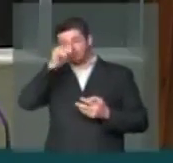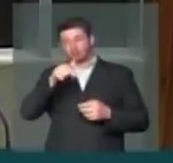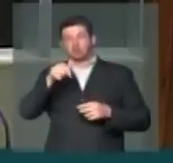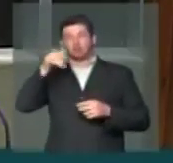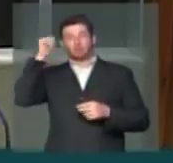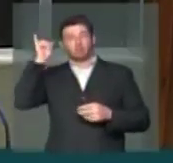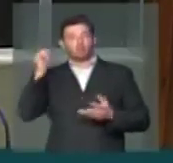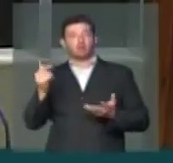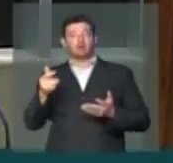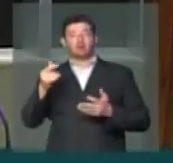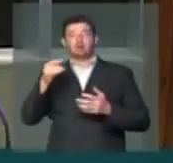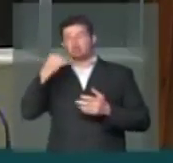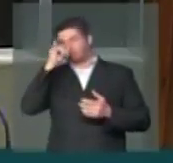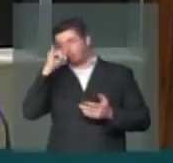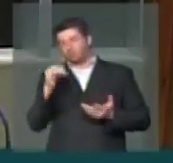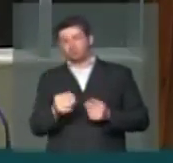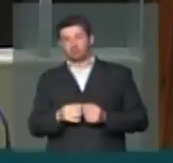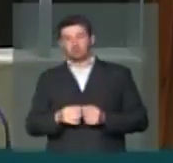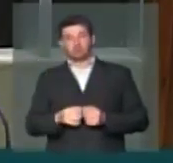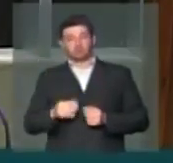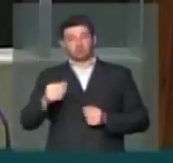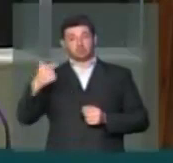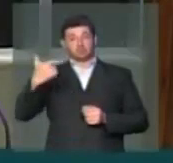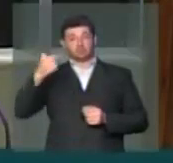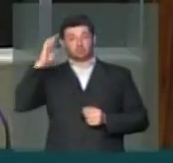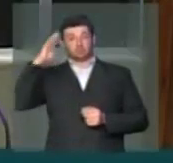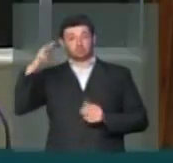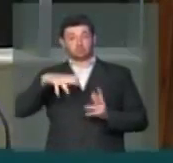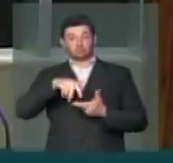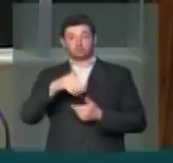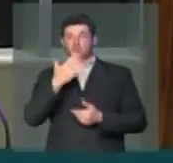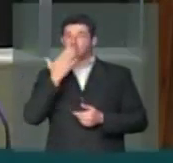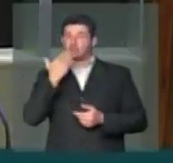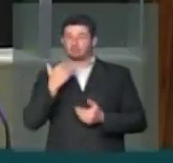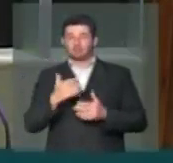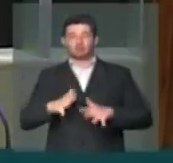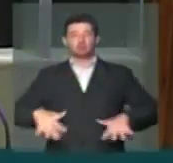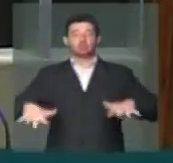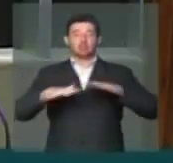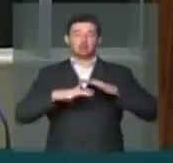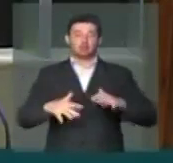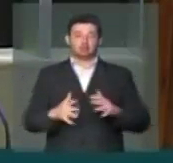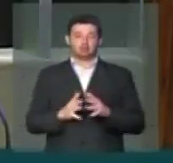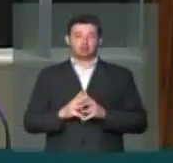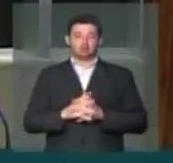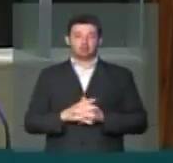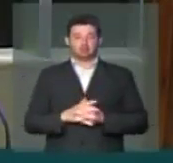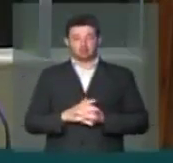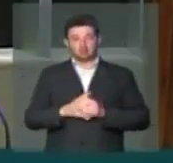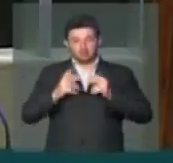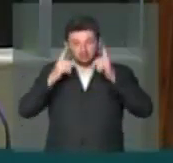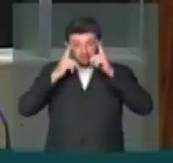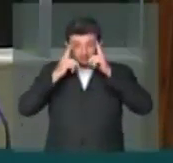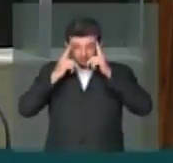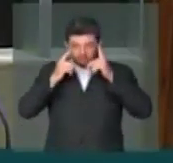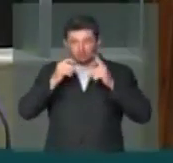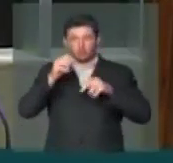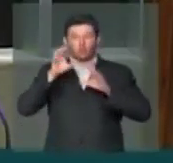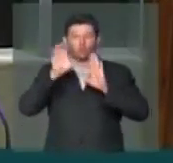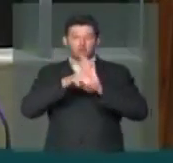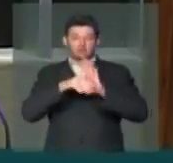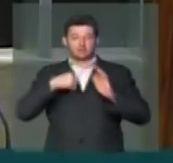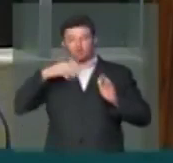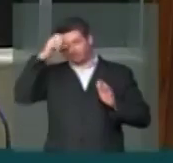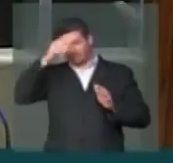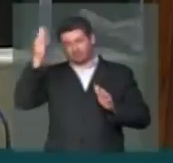frango. Segundo exportador mundial de alimentos em geral. Aquele velho conceito que eu aprendi na